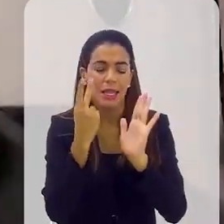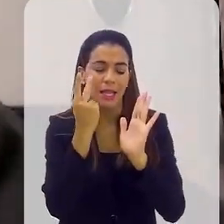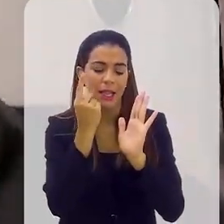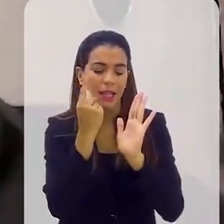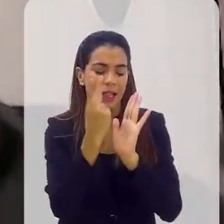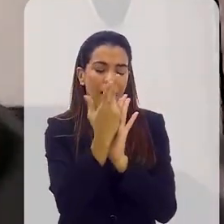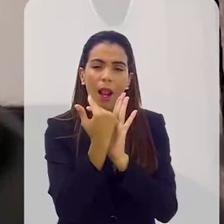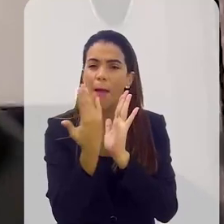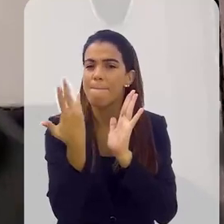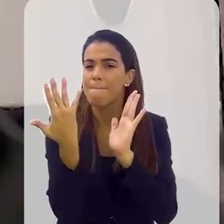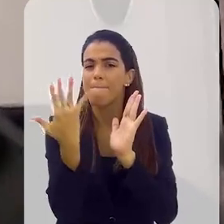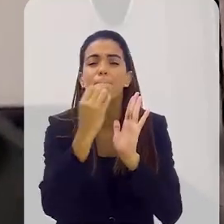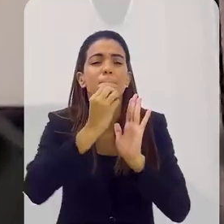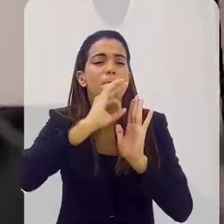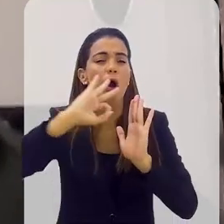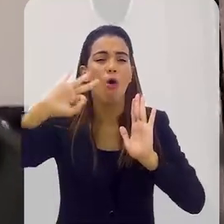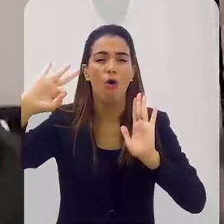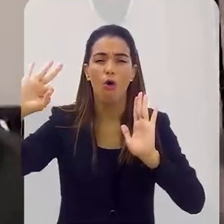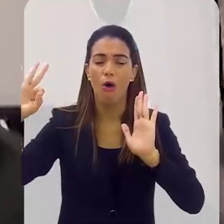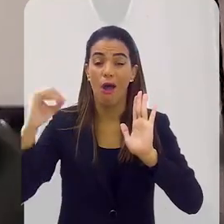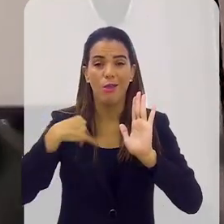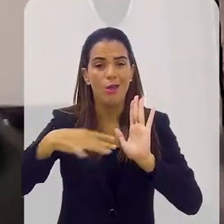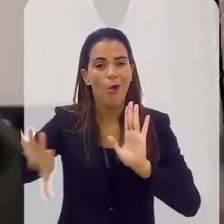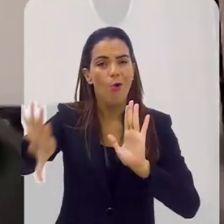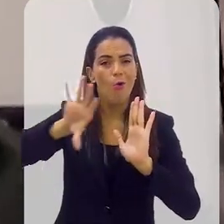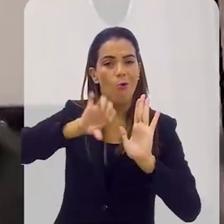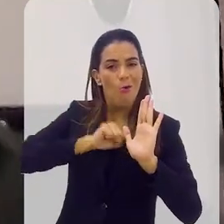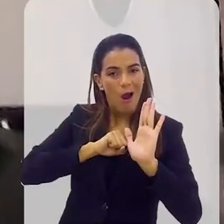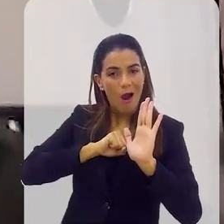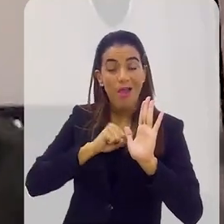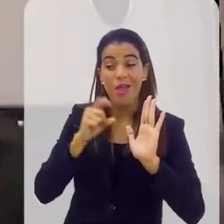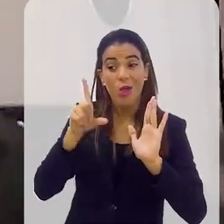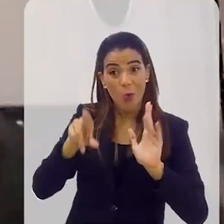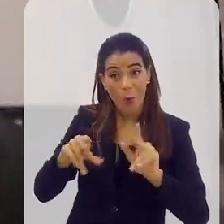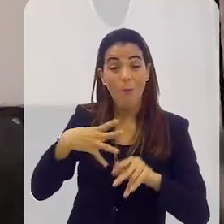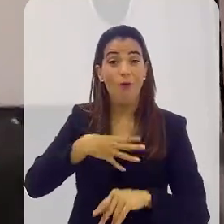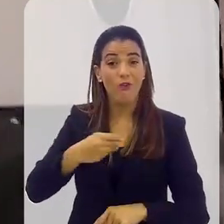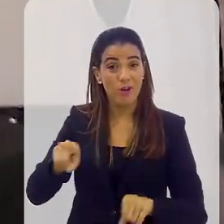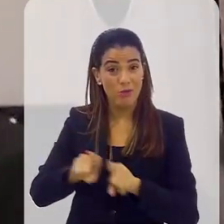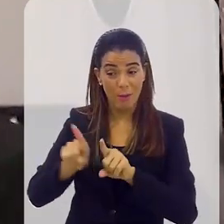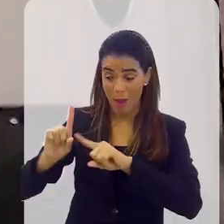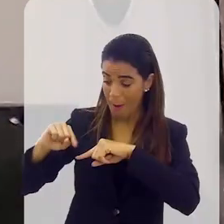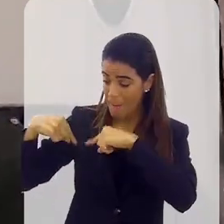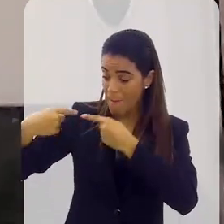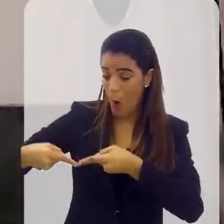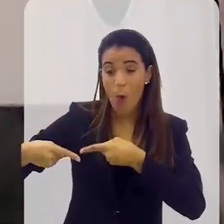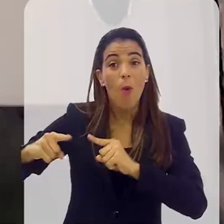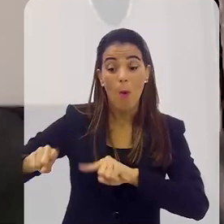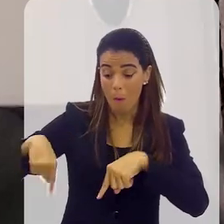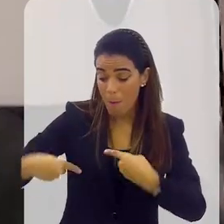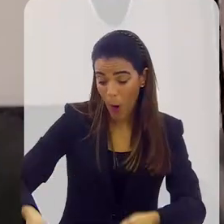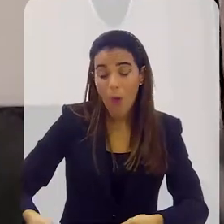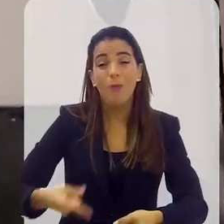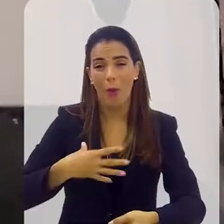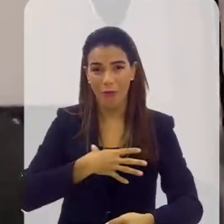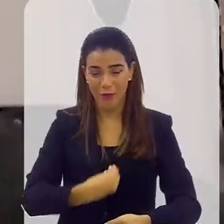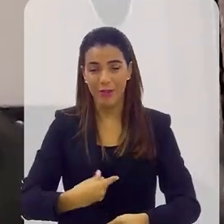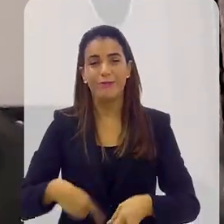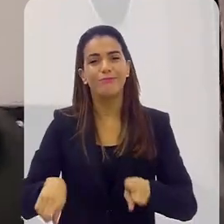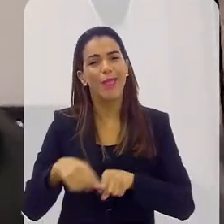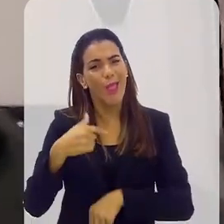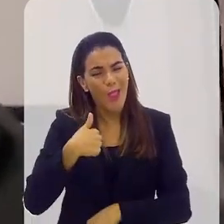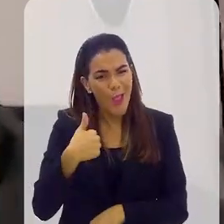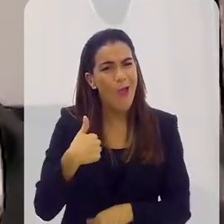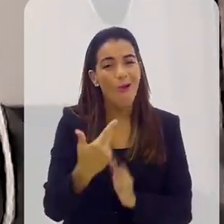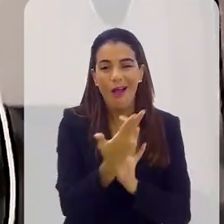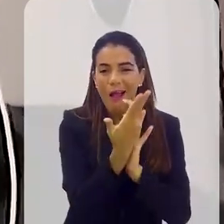desenhava. Meu pai tinha uma mão muito boa para desenho, e eu peguei essa linha, como meu filho também pegou de mim. Então, eu sempre fui aquela criança